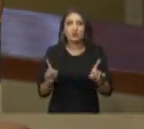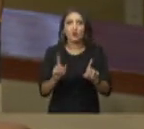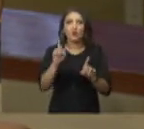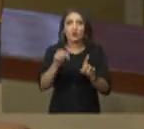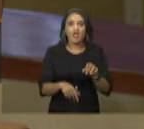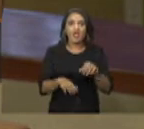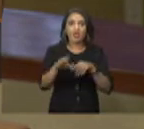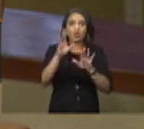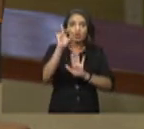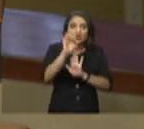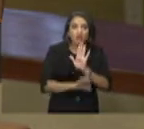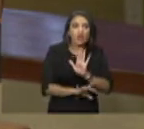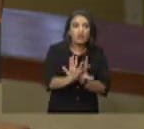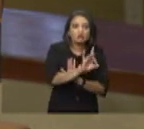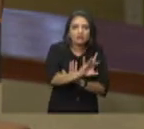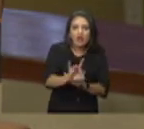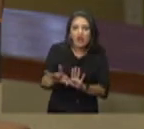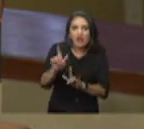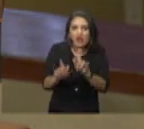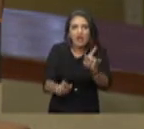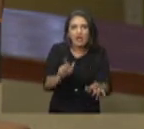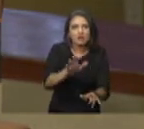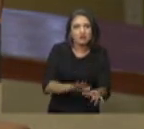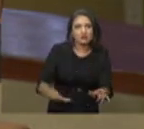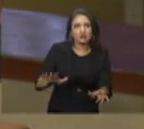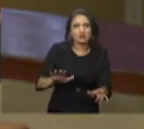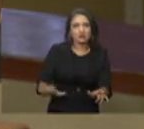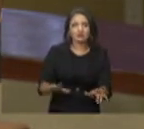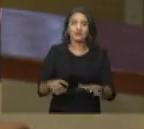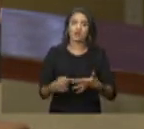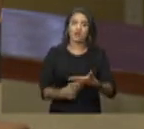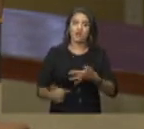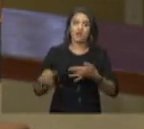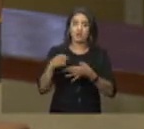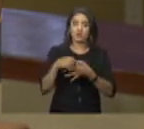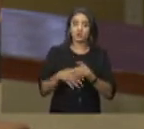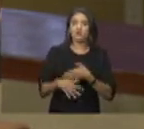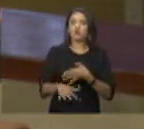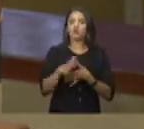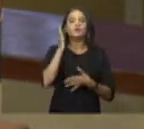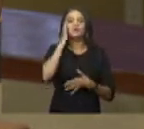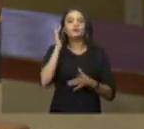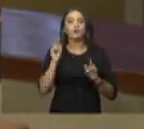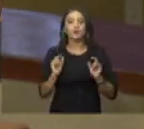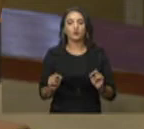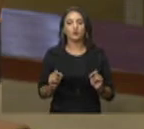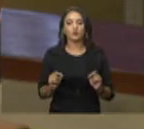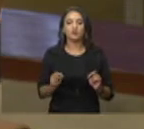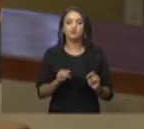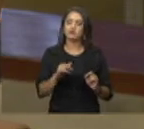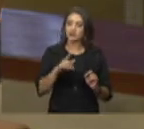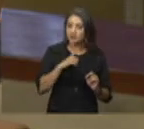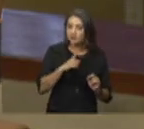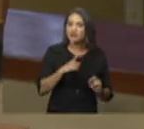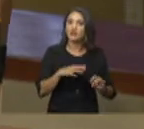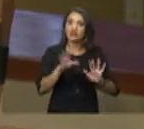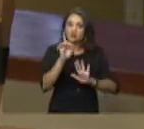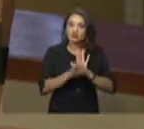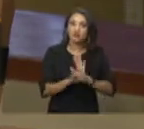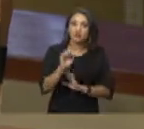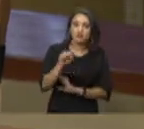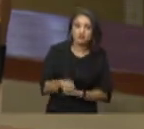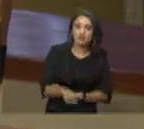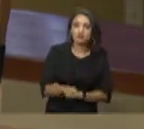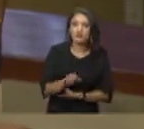subjetivo público o que foi afetado a repetição geral foi exatamente saber se havia esse direito durante o público